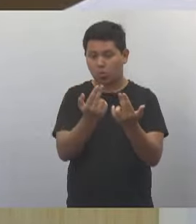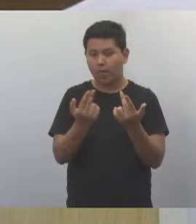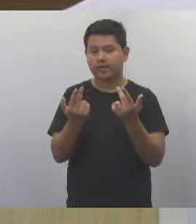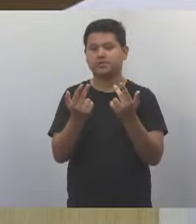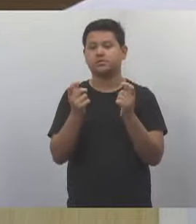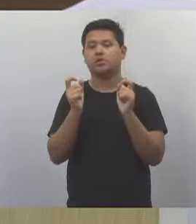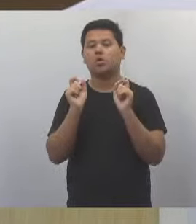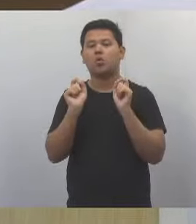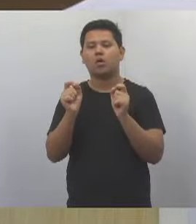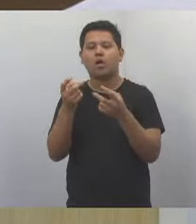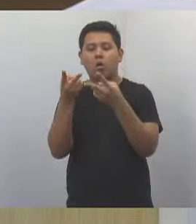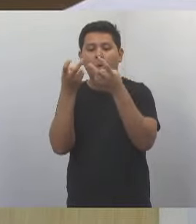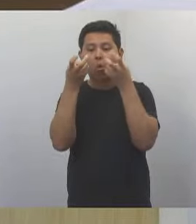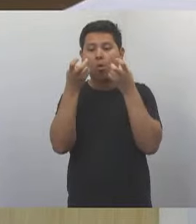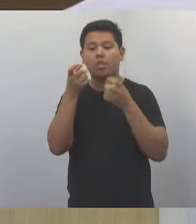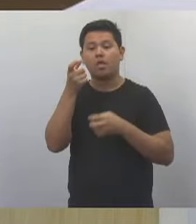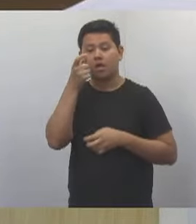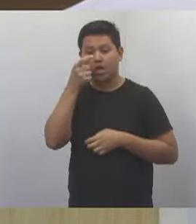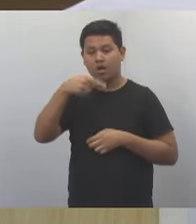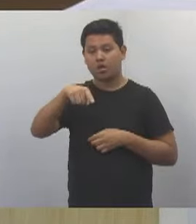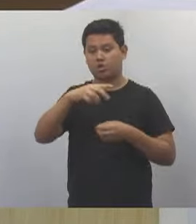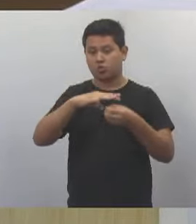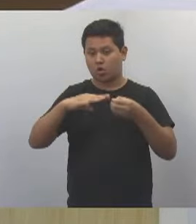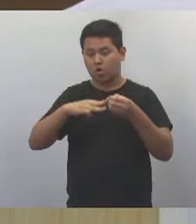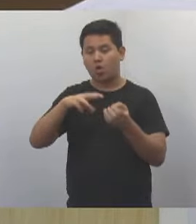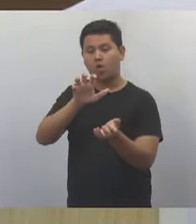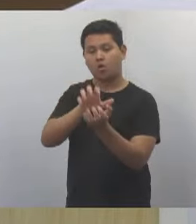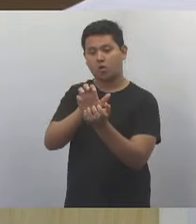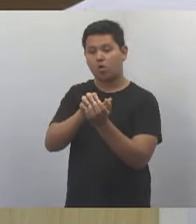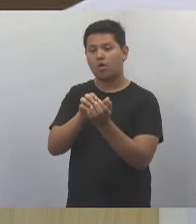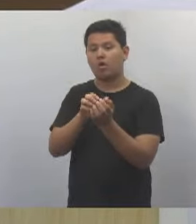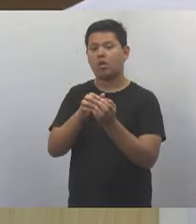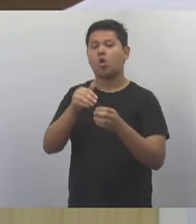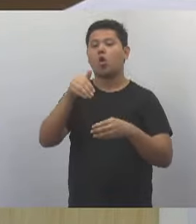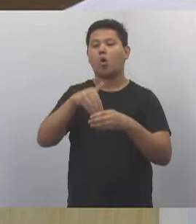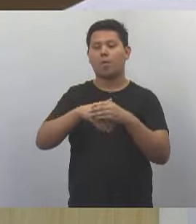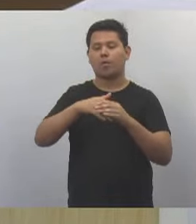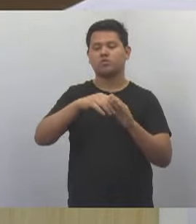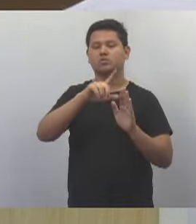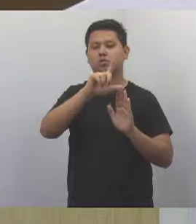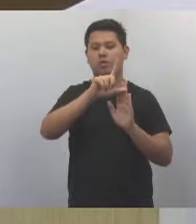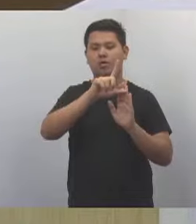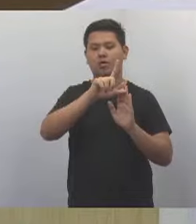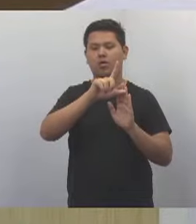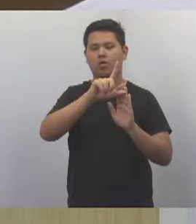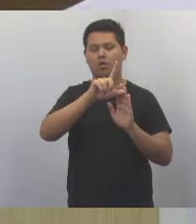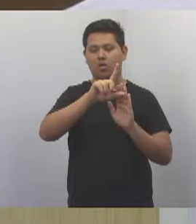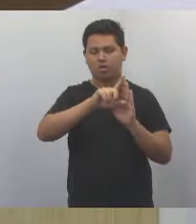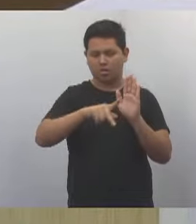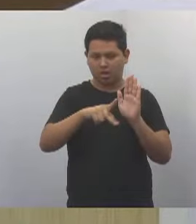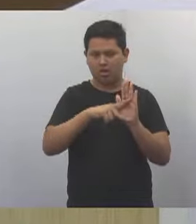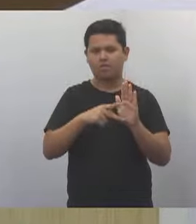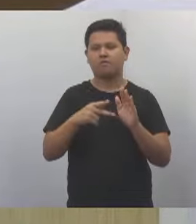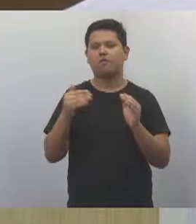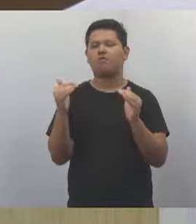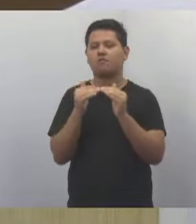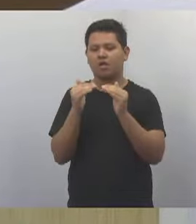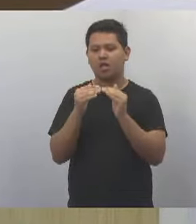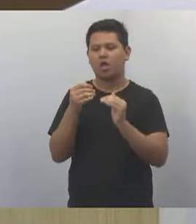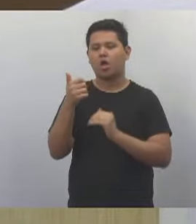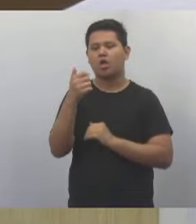considerando o interesse local no município de Jacareí. Projeto aprovado por unanimidade, 12 votos